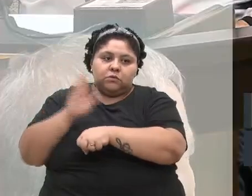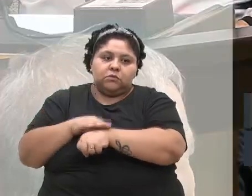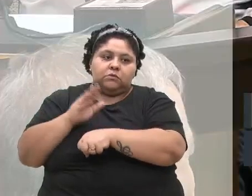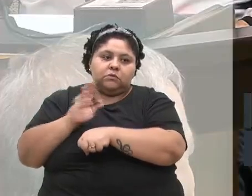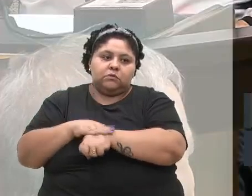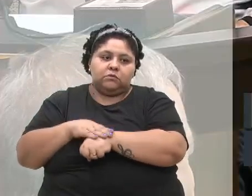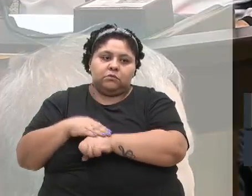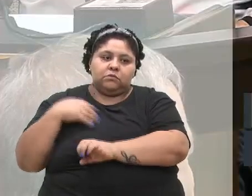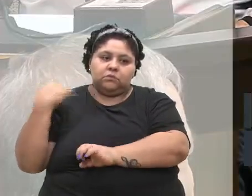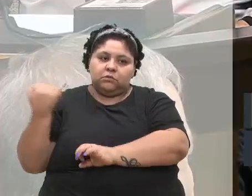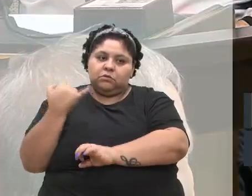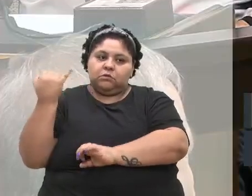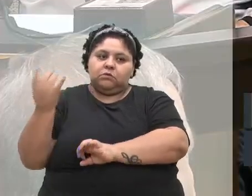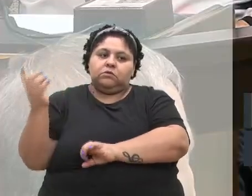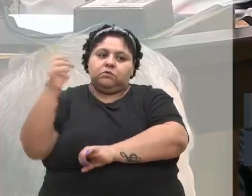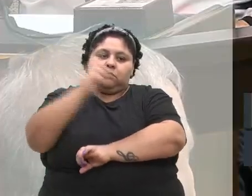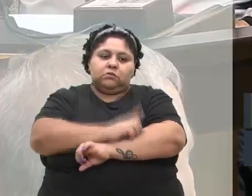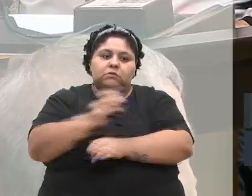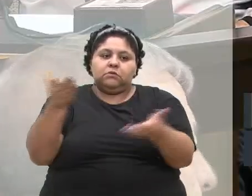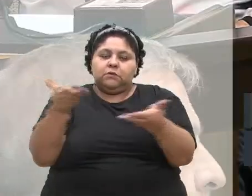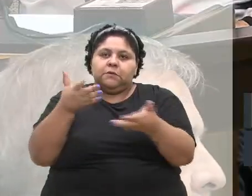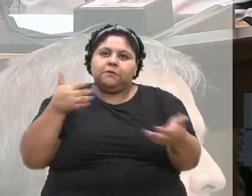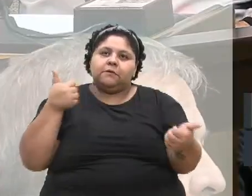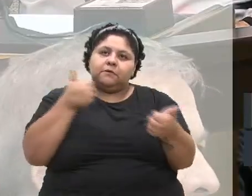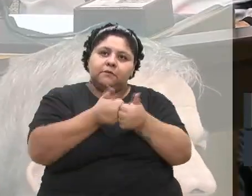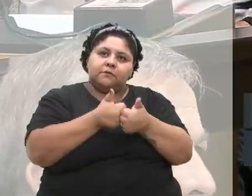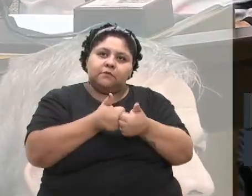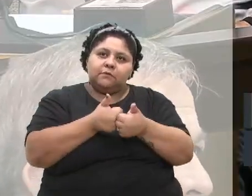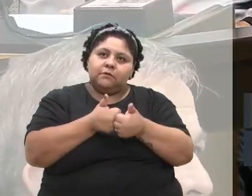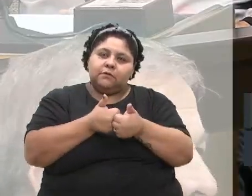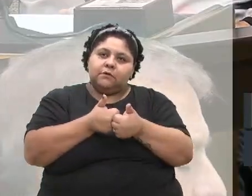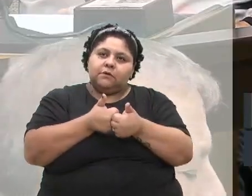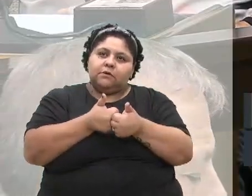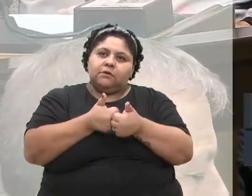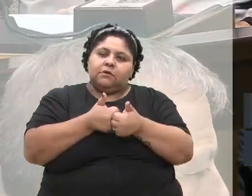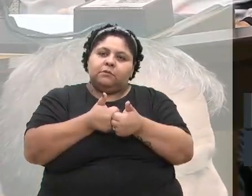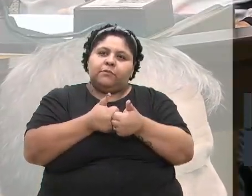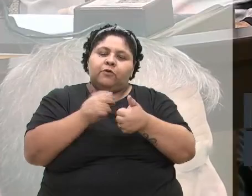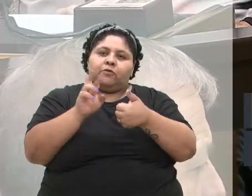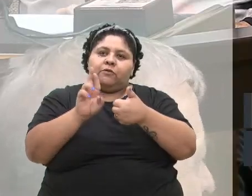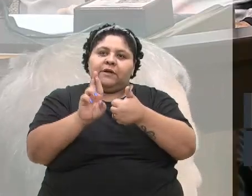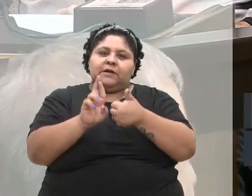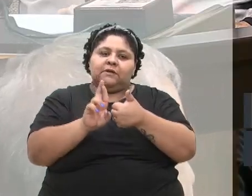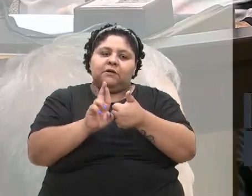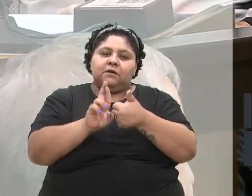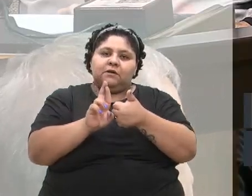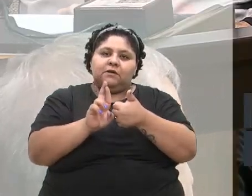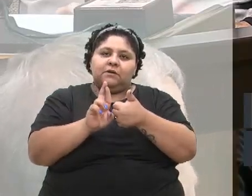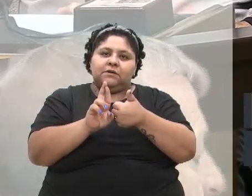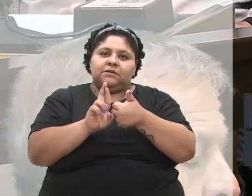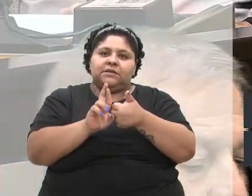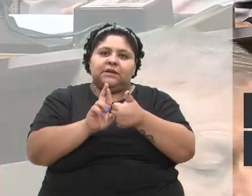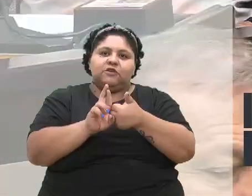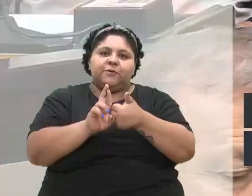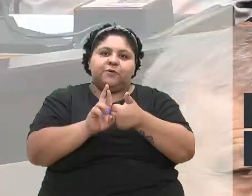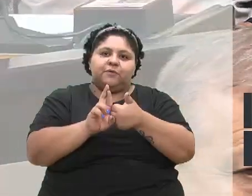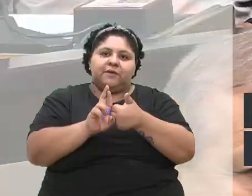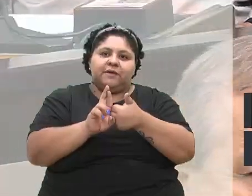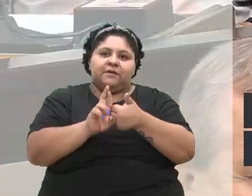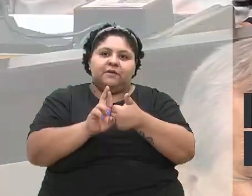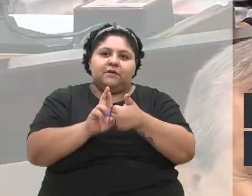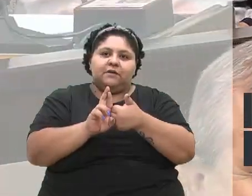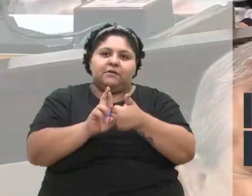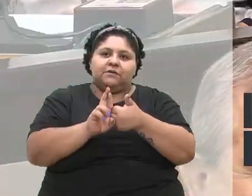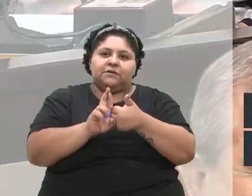tão importante no dia de hoje, juntamente com o procurador do município. Se possível, uma parte. E nós estaremos